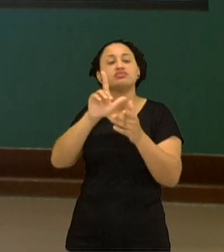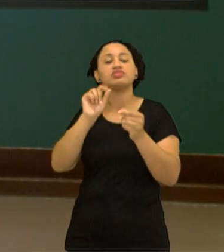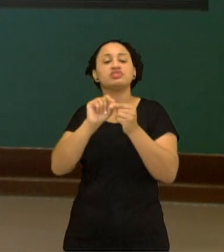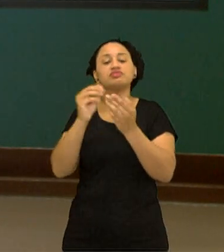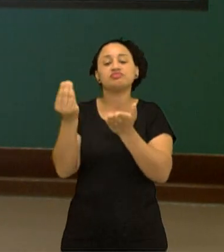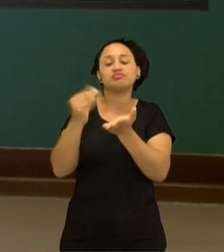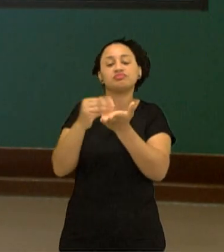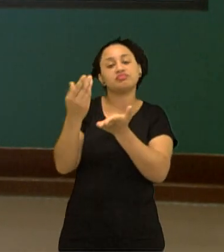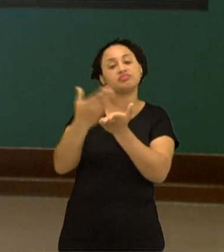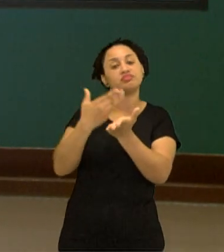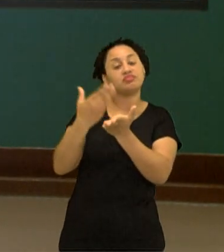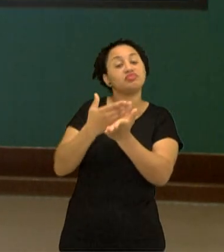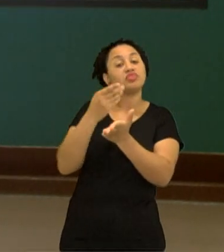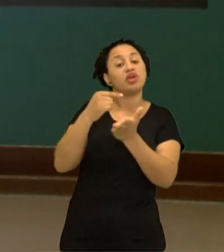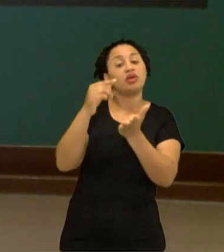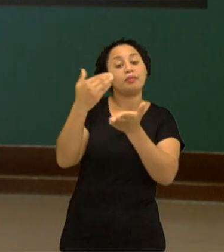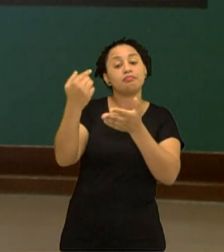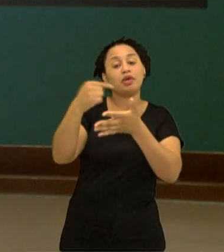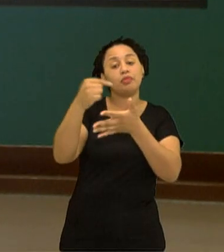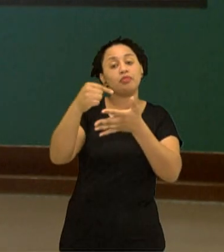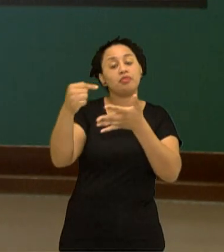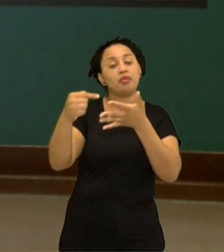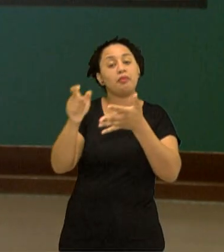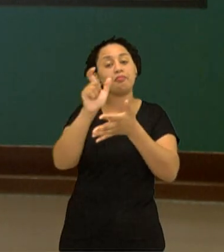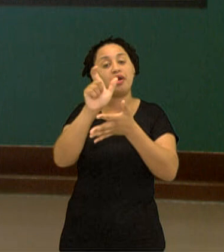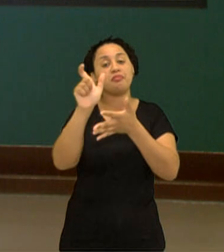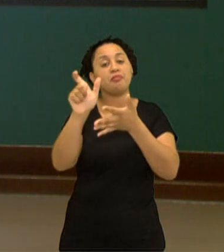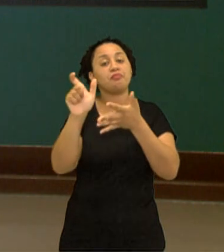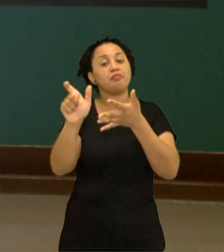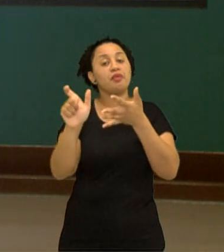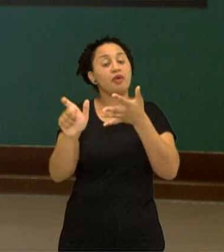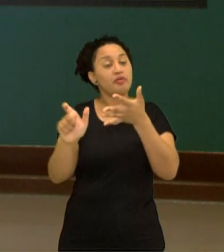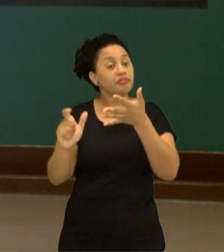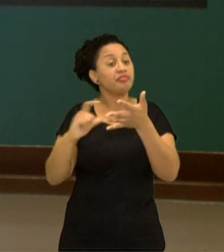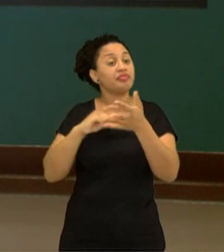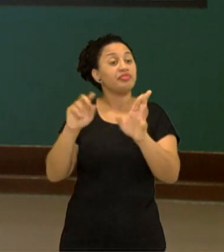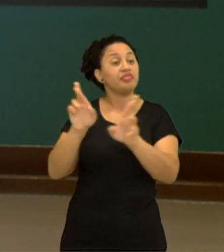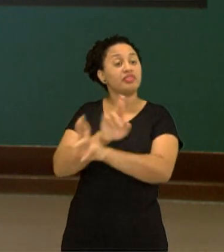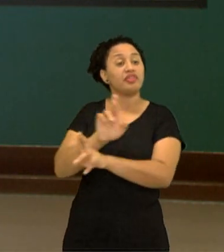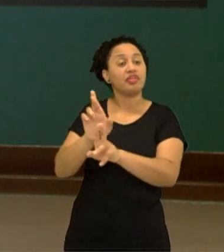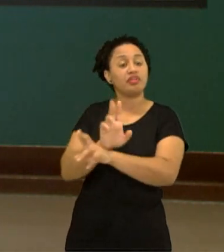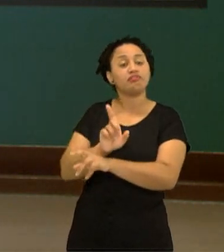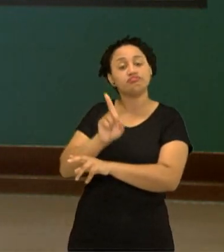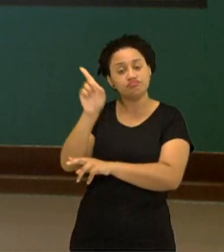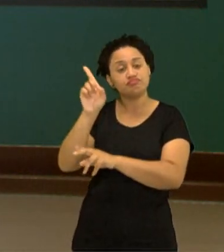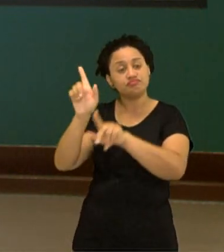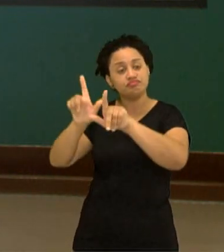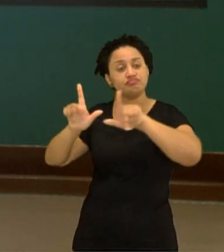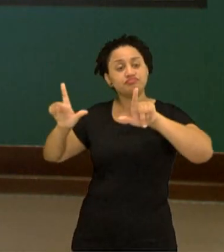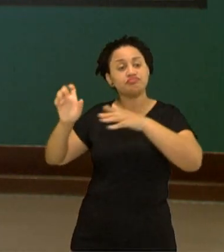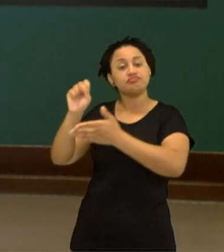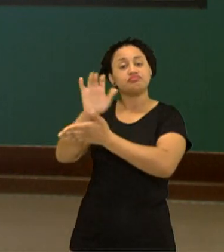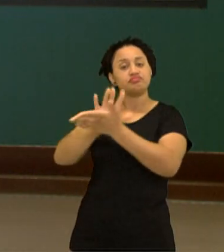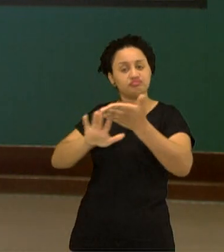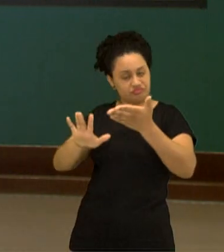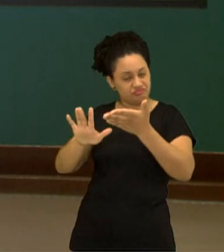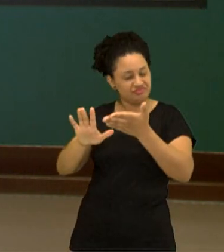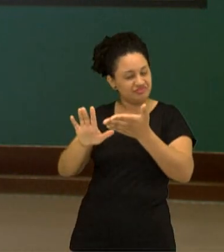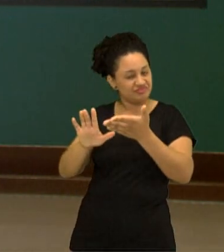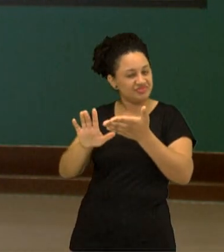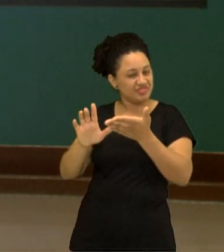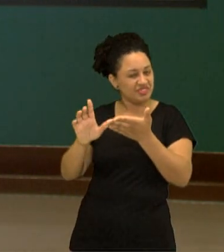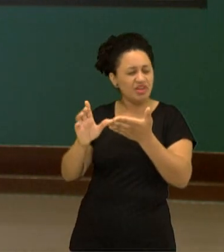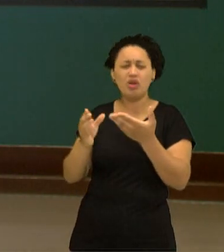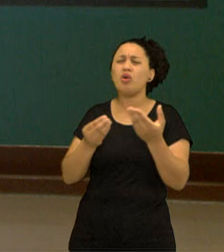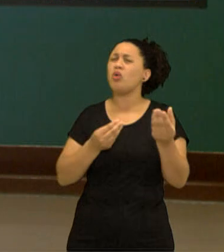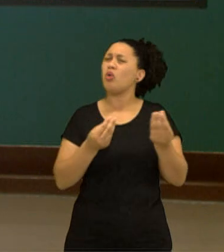seu caderno uma lista de palavras que tem relação, que lembrem esta imagem? Como